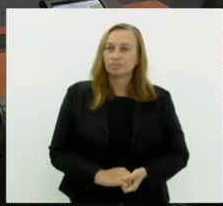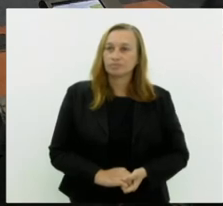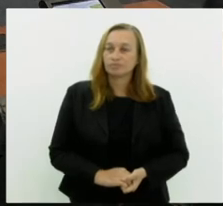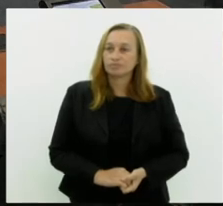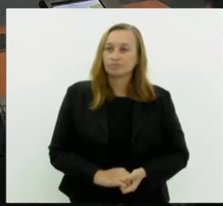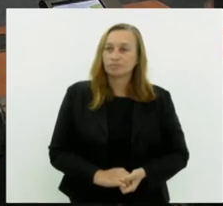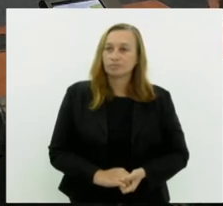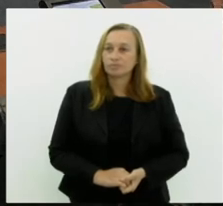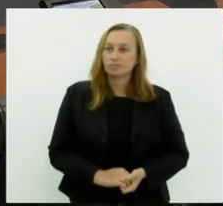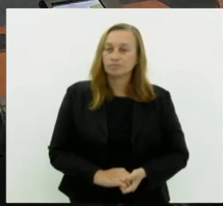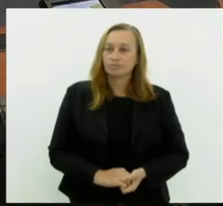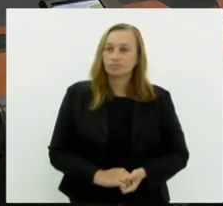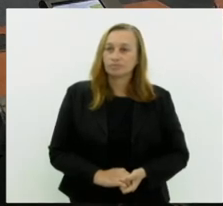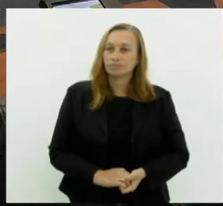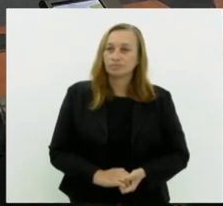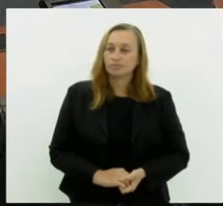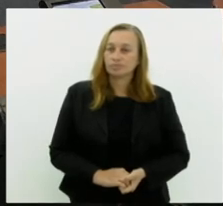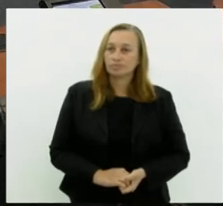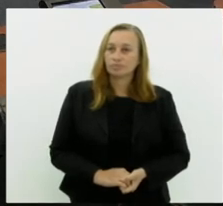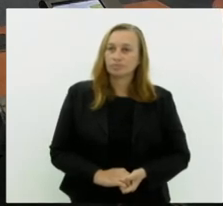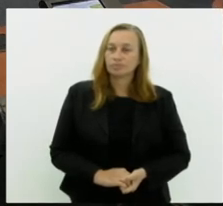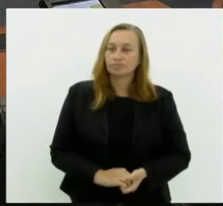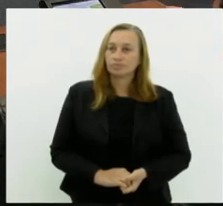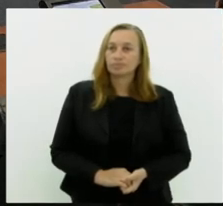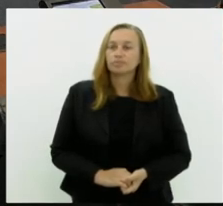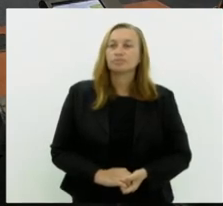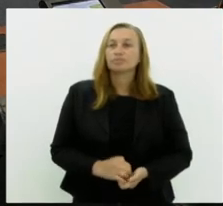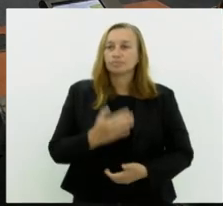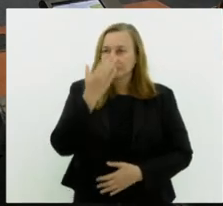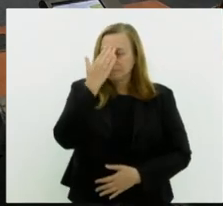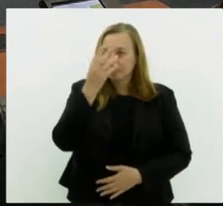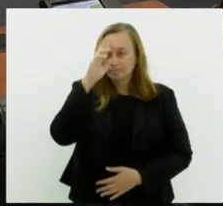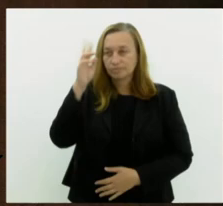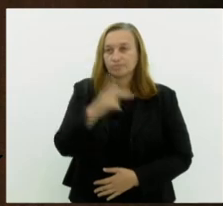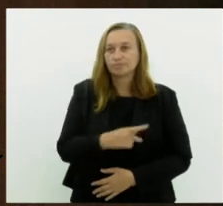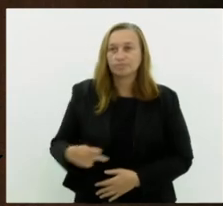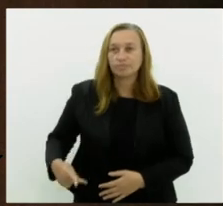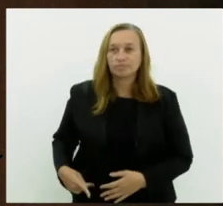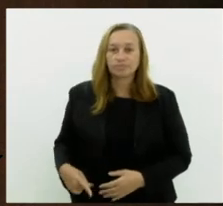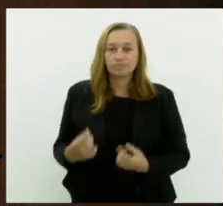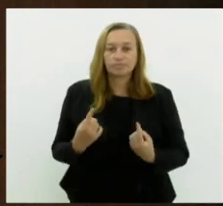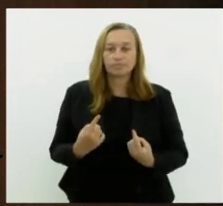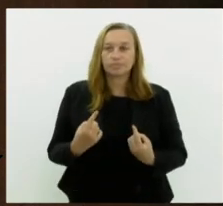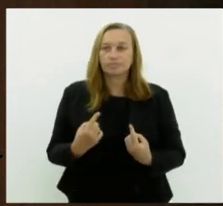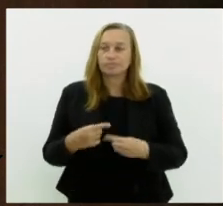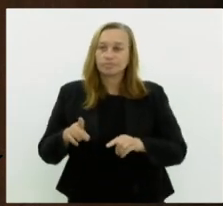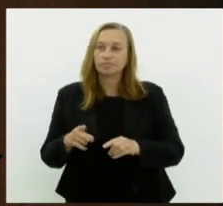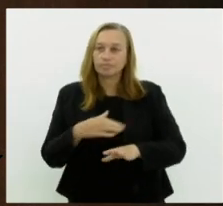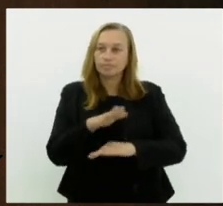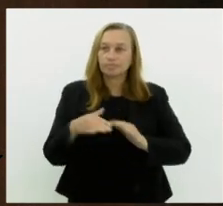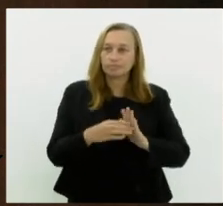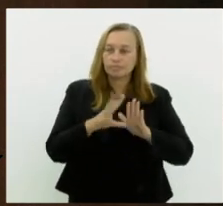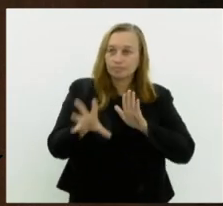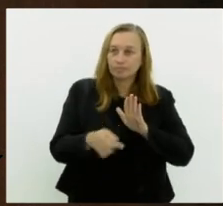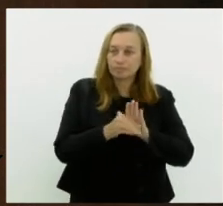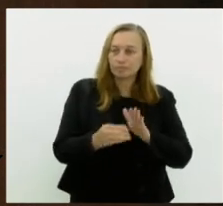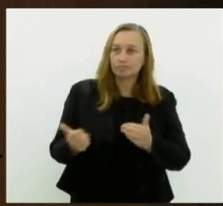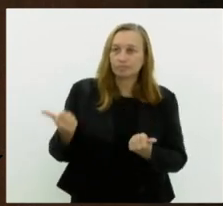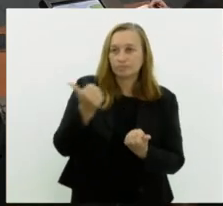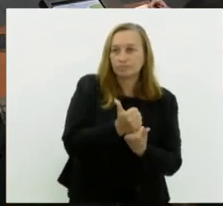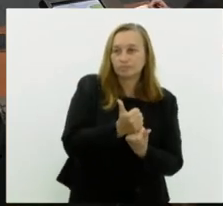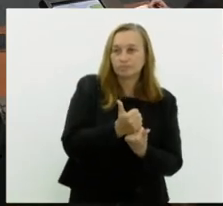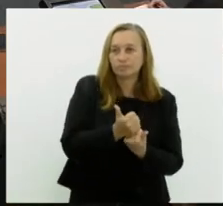Deputado doutor Serginho, designado pelo deputado Amorim. Muito obrigado, presidente. É contrária a todas as emendas, concluindo por substitutivo.